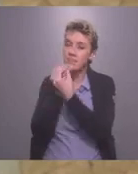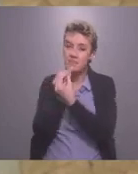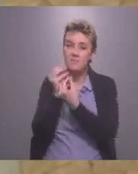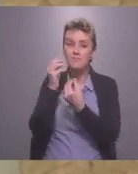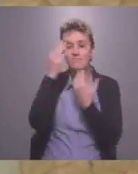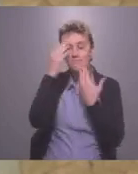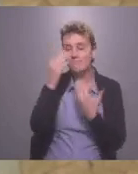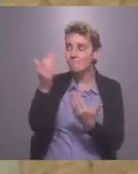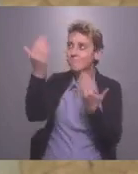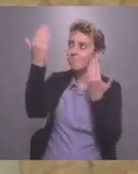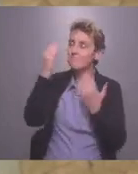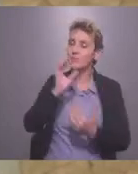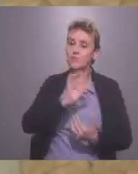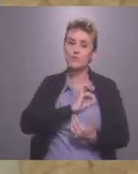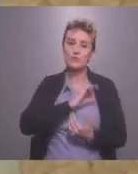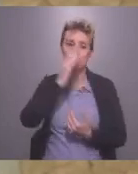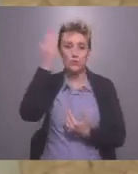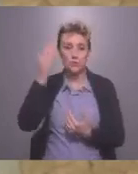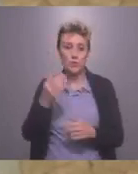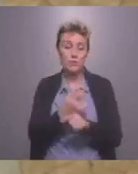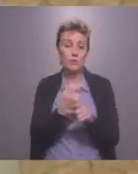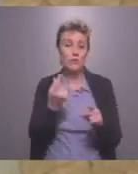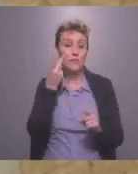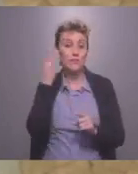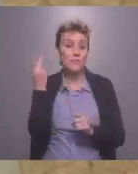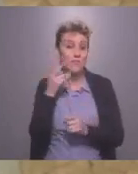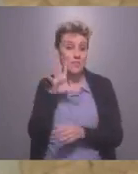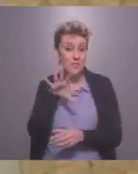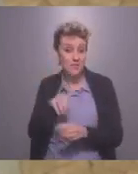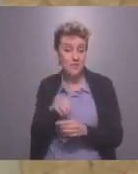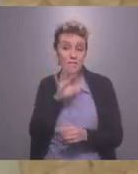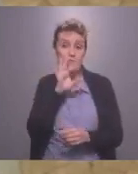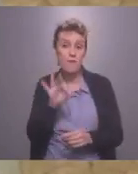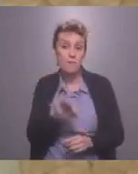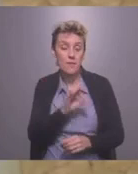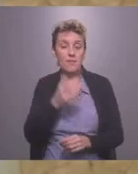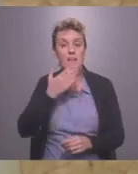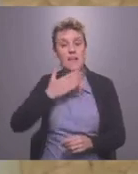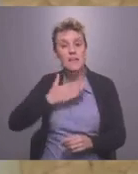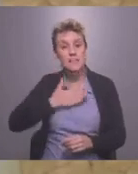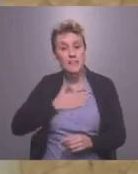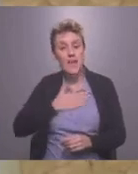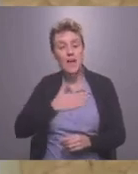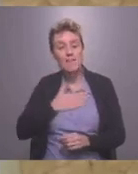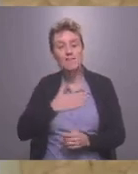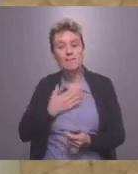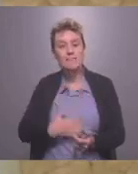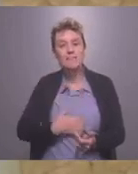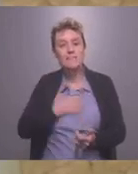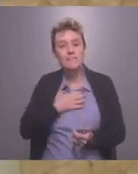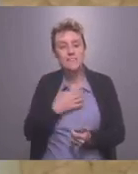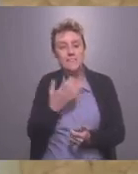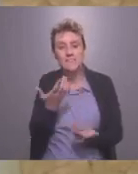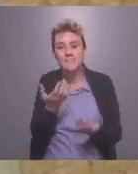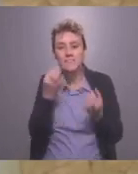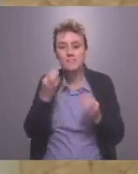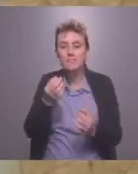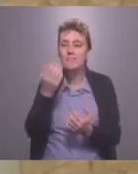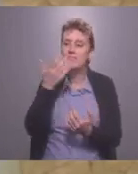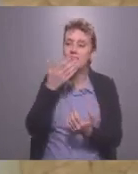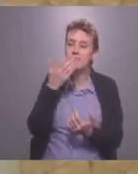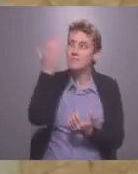Bendito sejas, Senhor, porque na vida familiar nos fazes experimentar a beleza da vida que há em